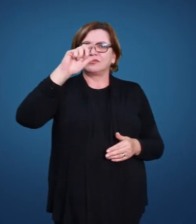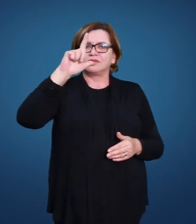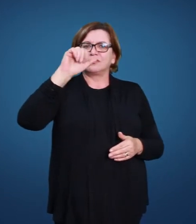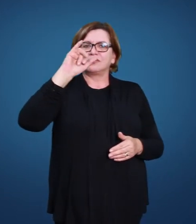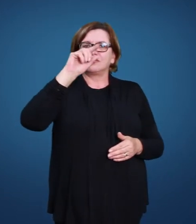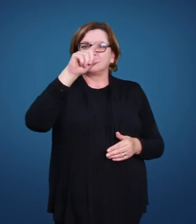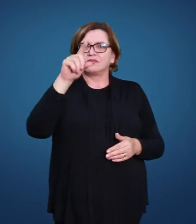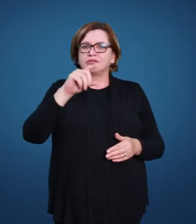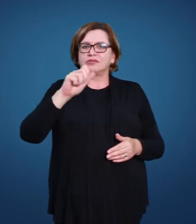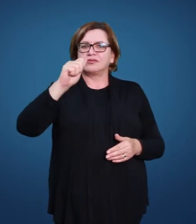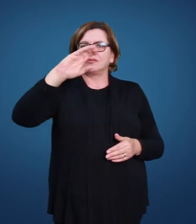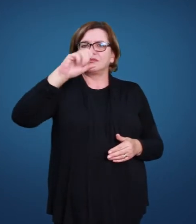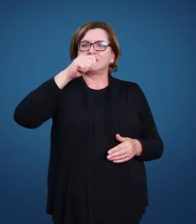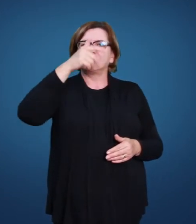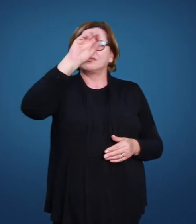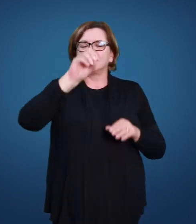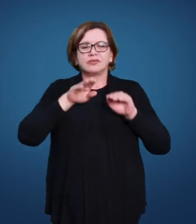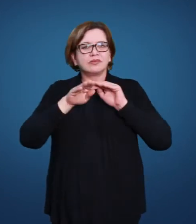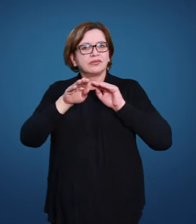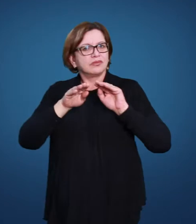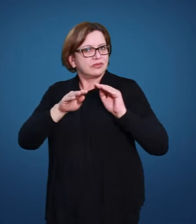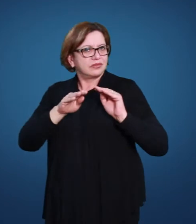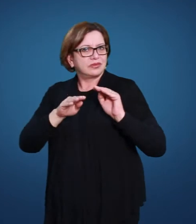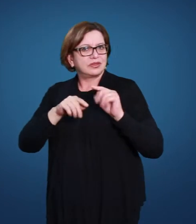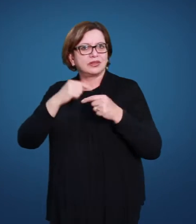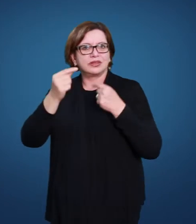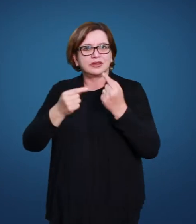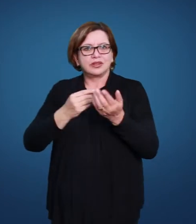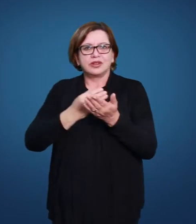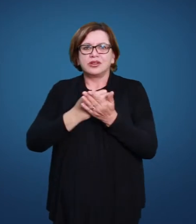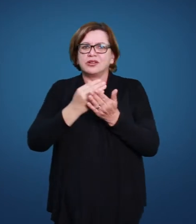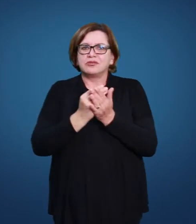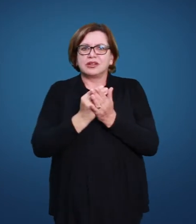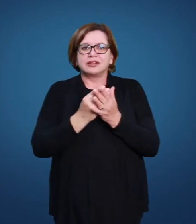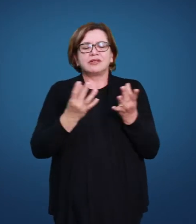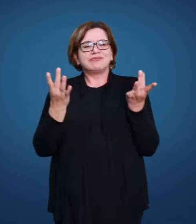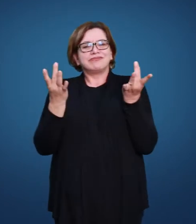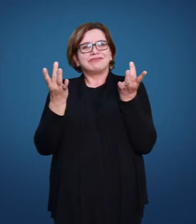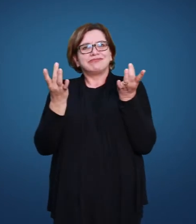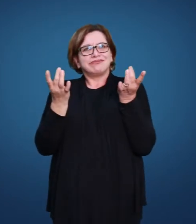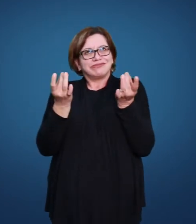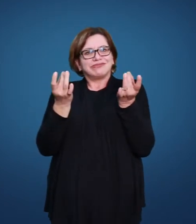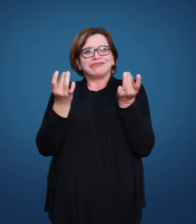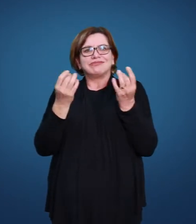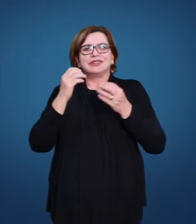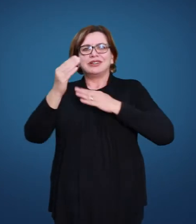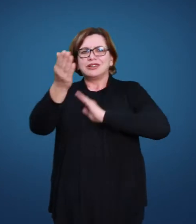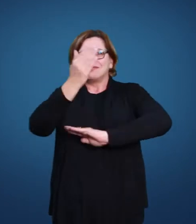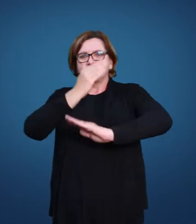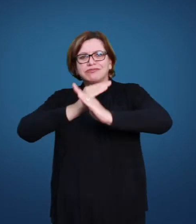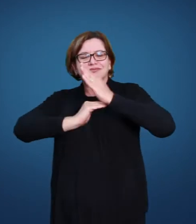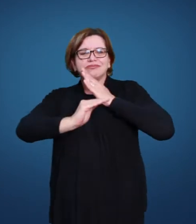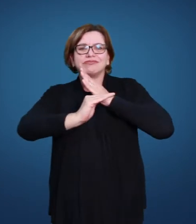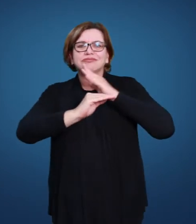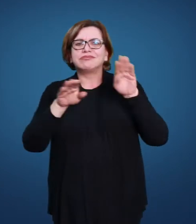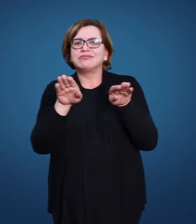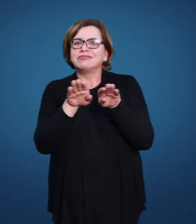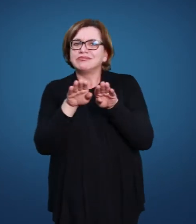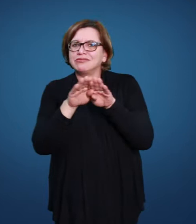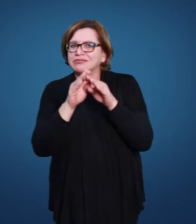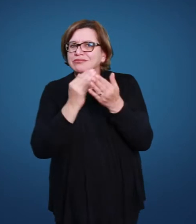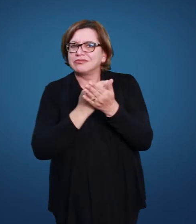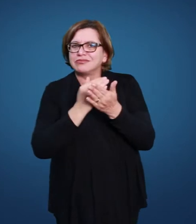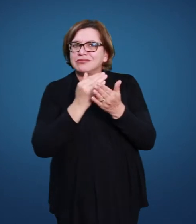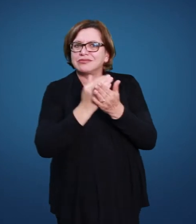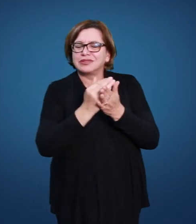civilizações e que nós vamos ter, então, o surgimento de yoga, ginástica terapêutica, kung fu, o próprio surgimento